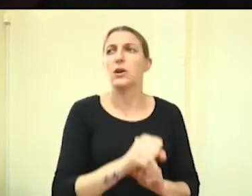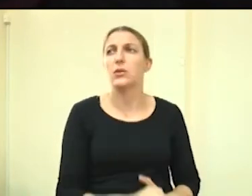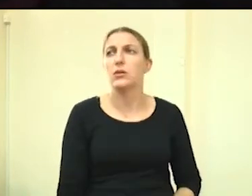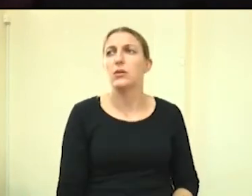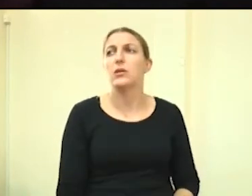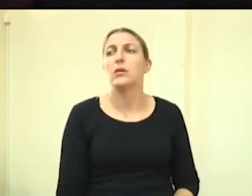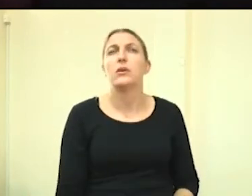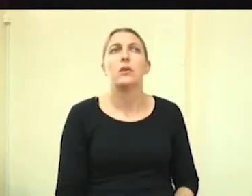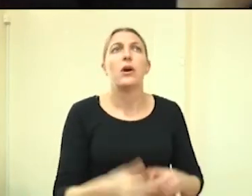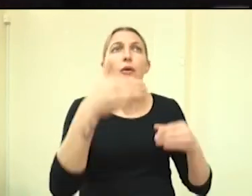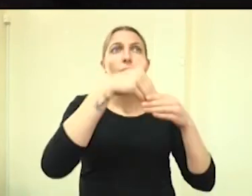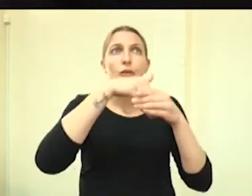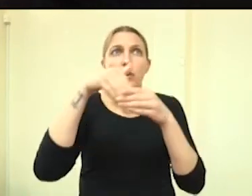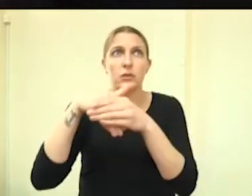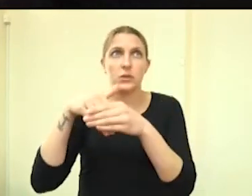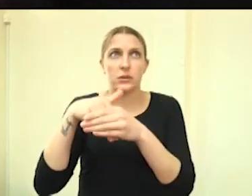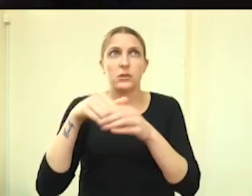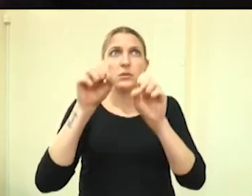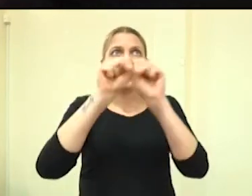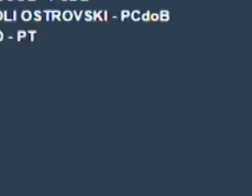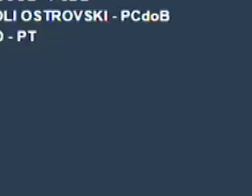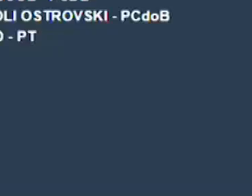67/2018, pelo sistema.